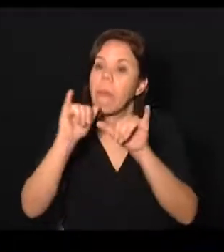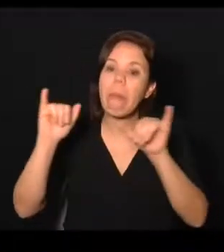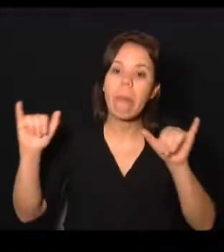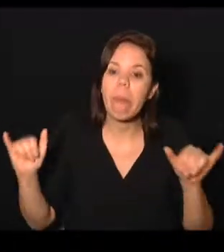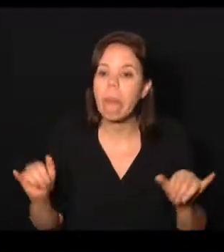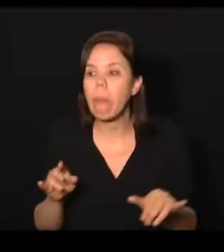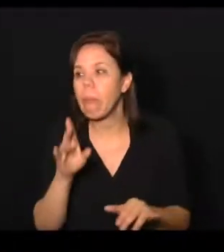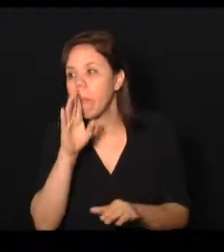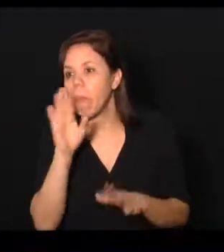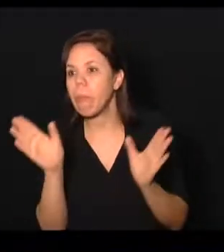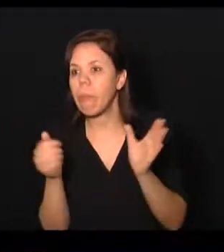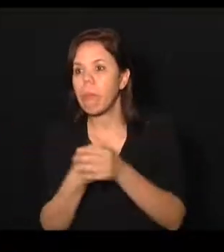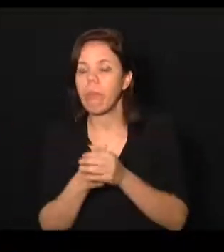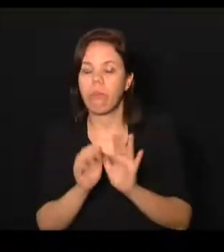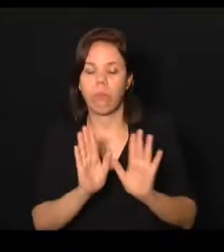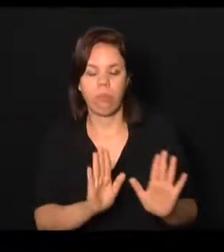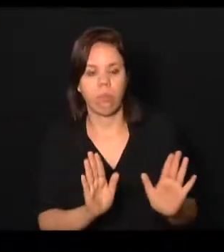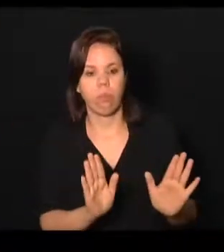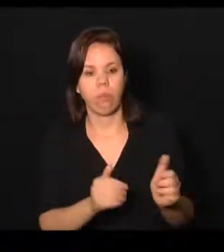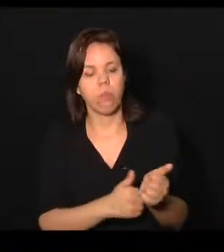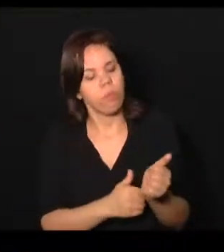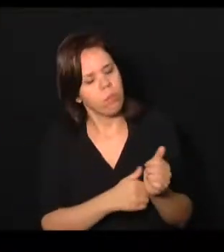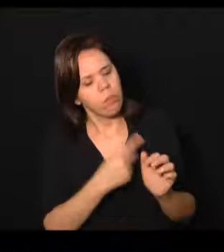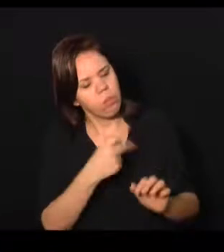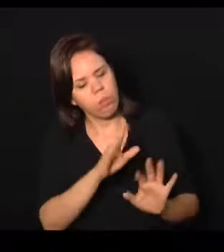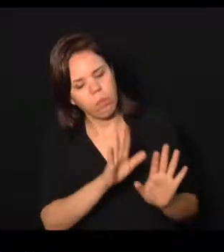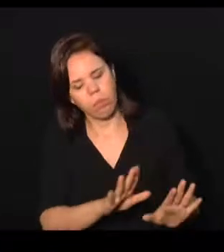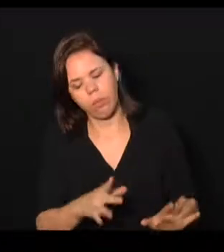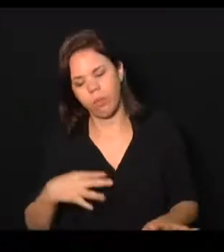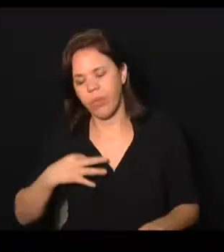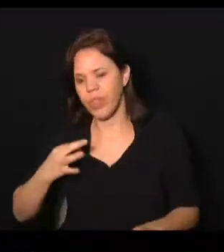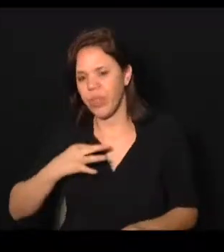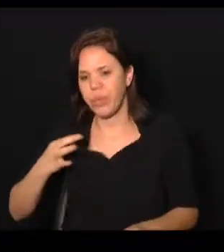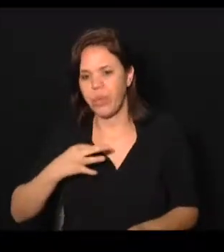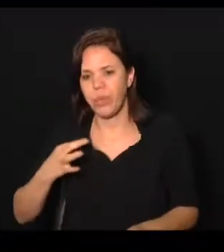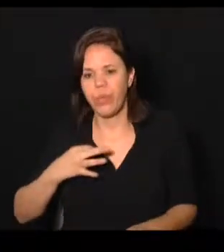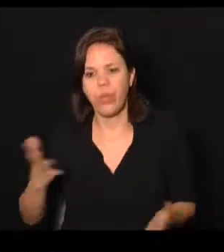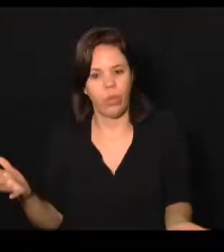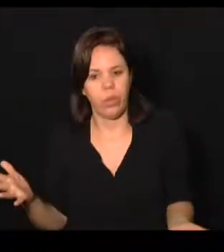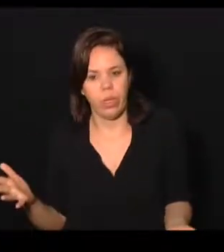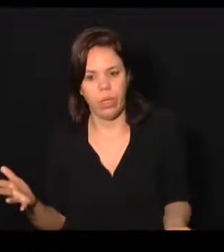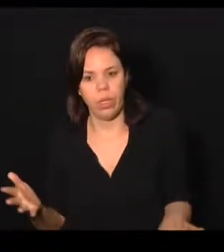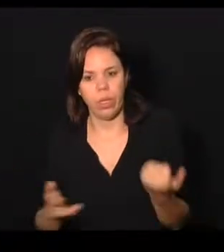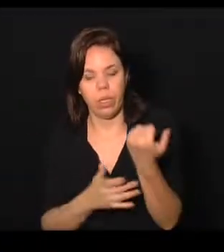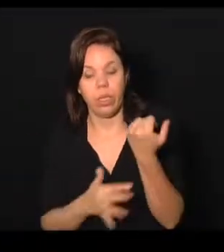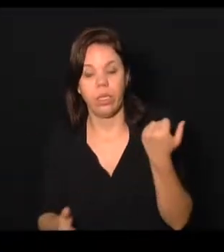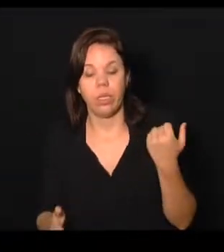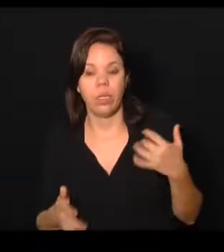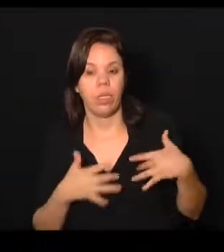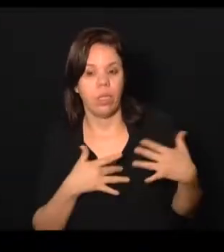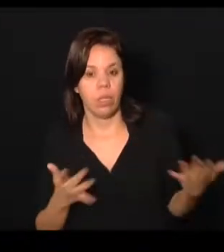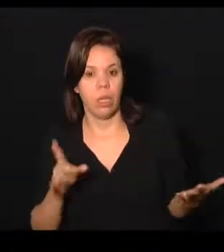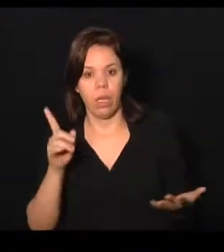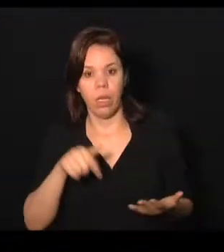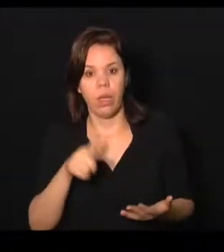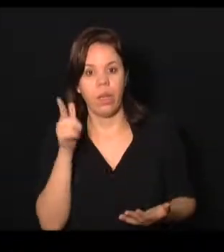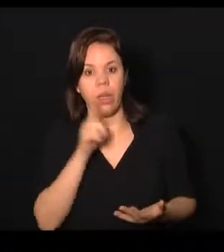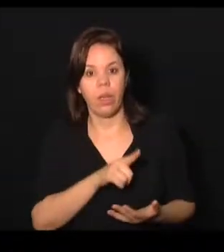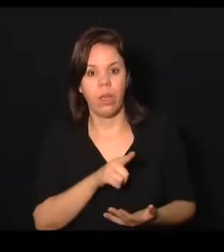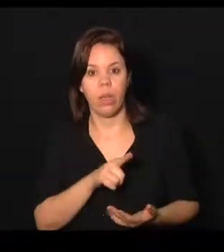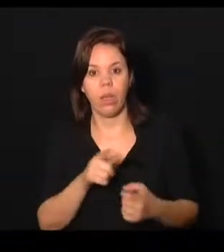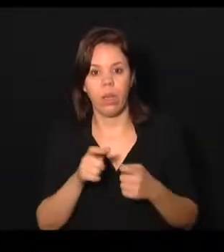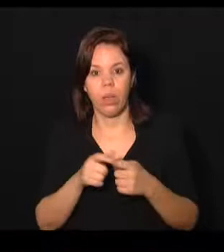fazendo um adendo, esse voluntariado em relação à doação de sangue é uma conquista de um médico